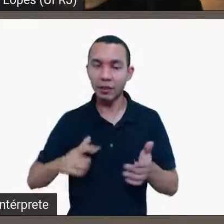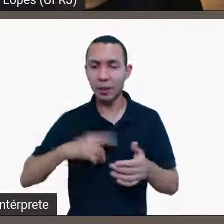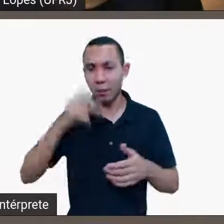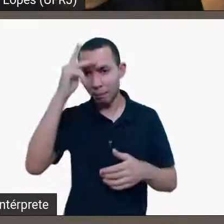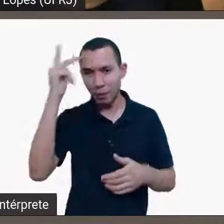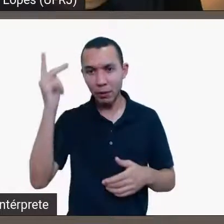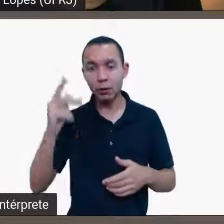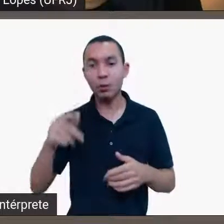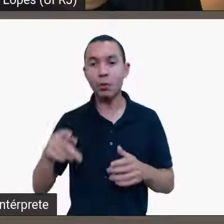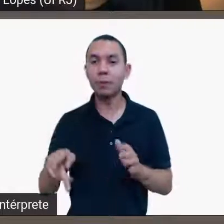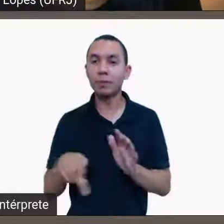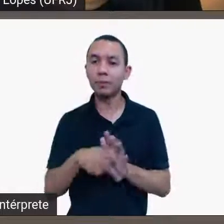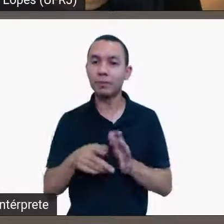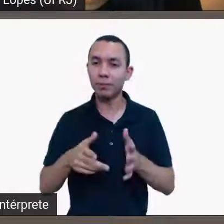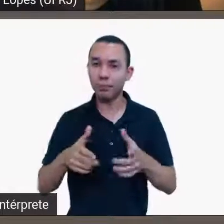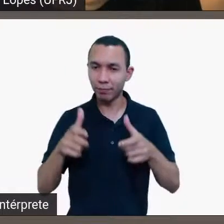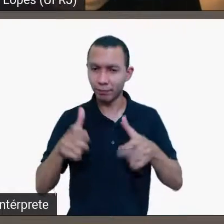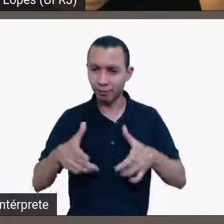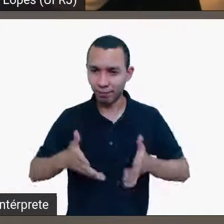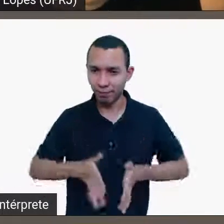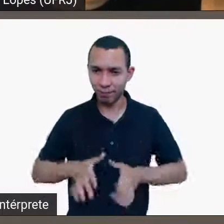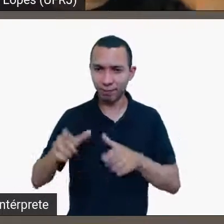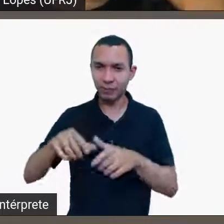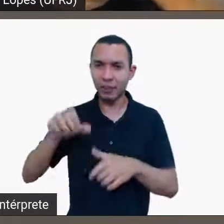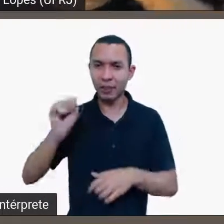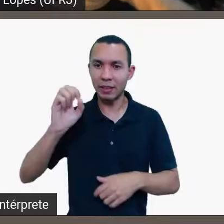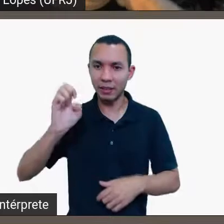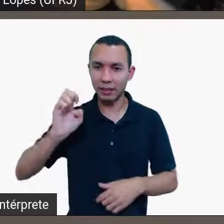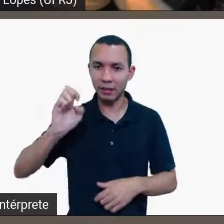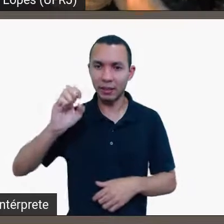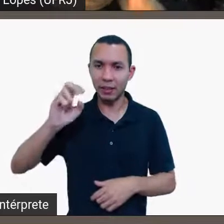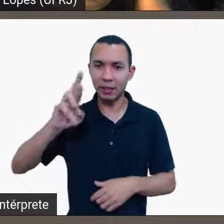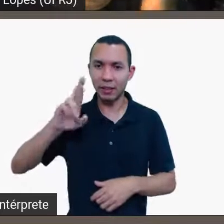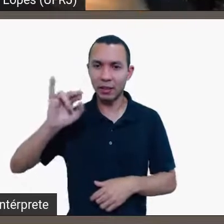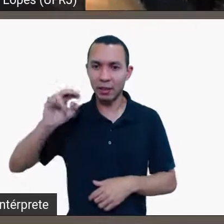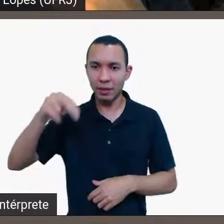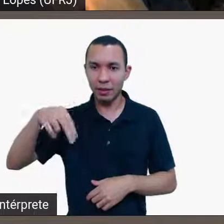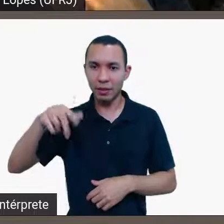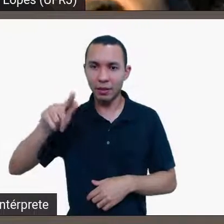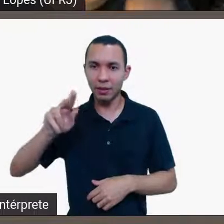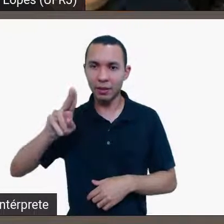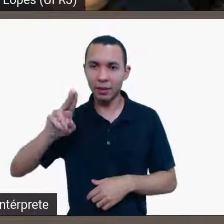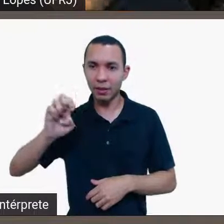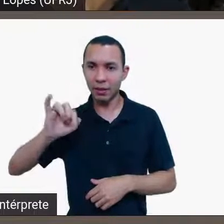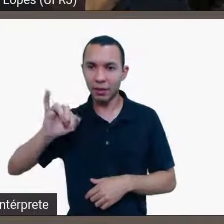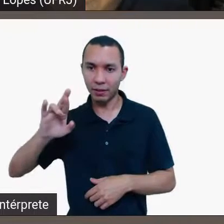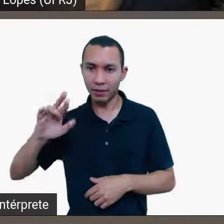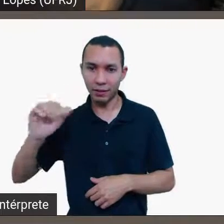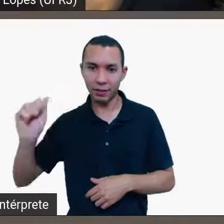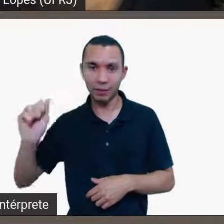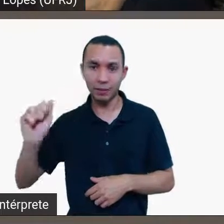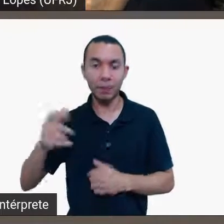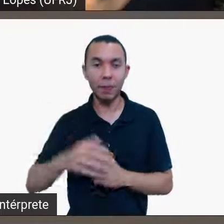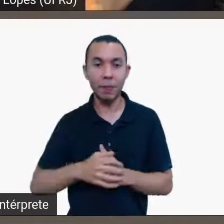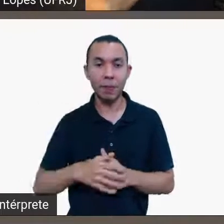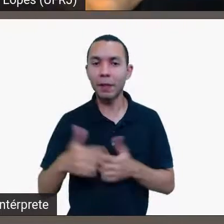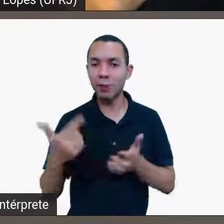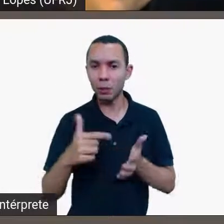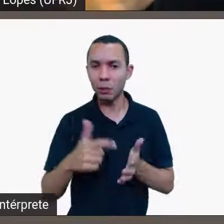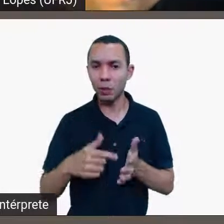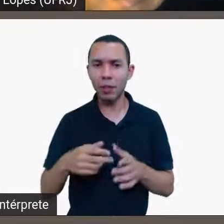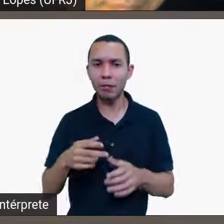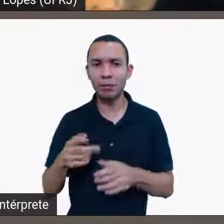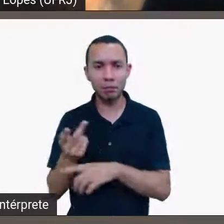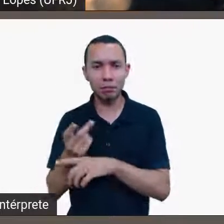nativos na região das Seringueiras. E ele foi contratado para documentar que não havia exploração da